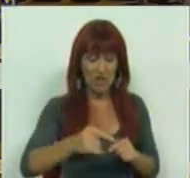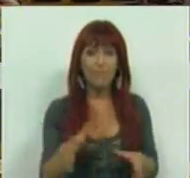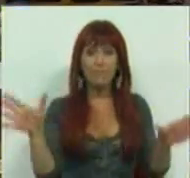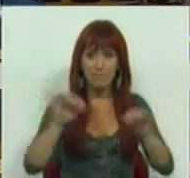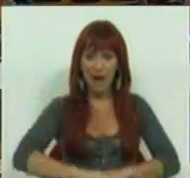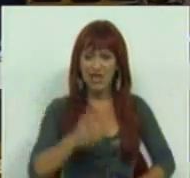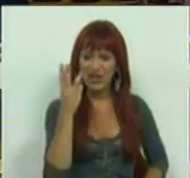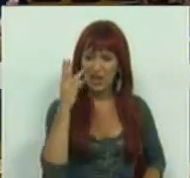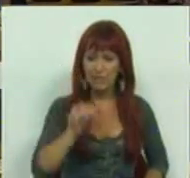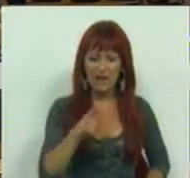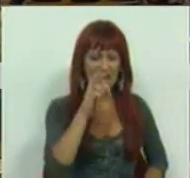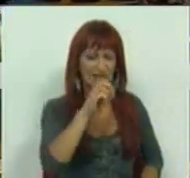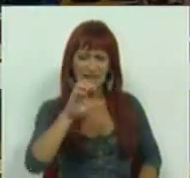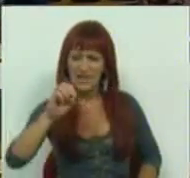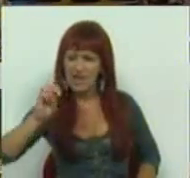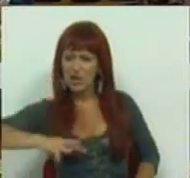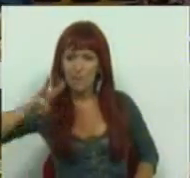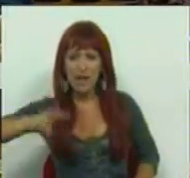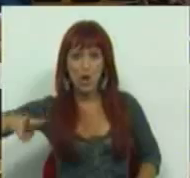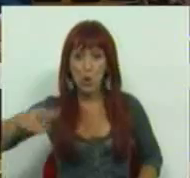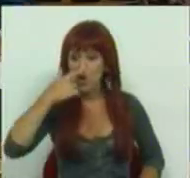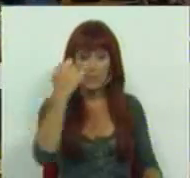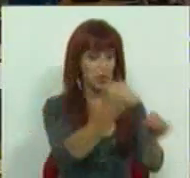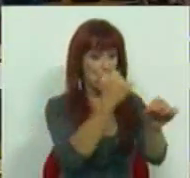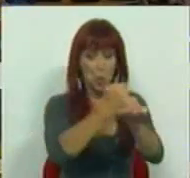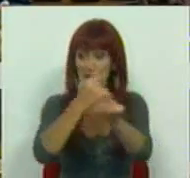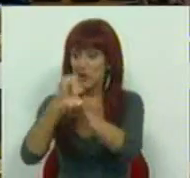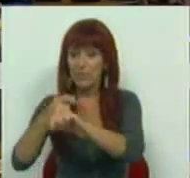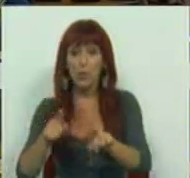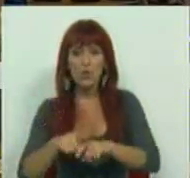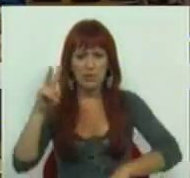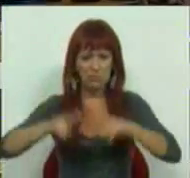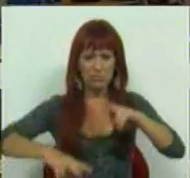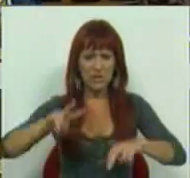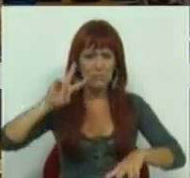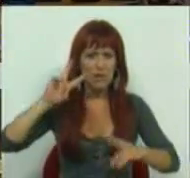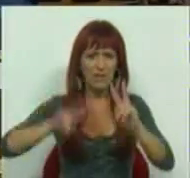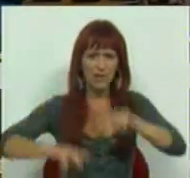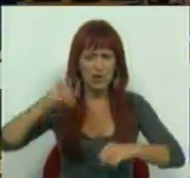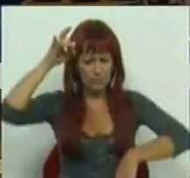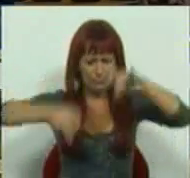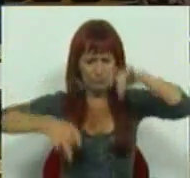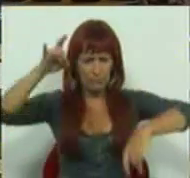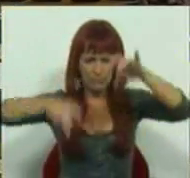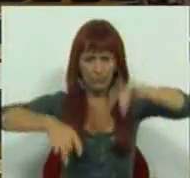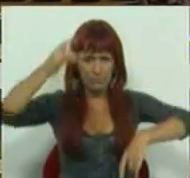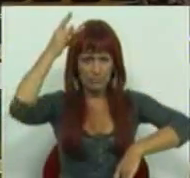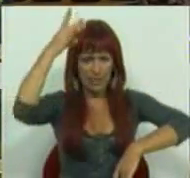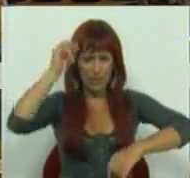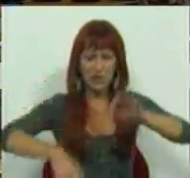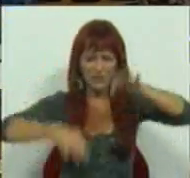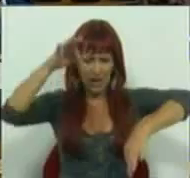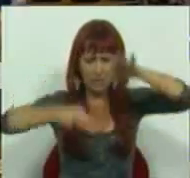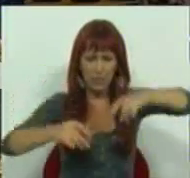mais 3.300 milhões sobre os trabalhadores, com fisco fiscal, malabarice. Malabarice